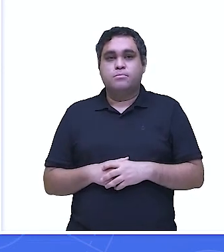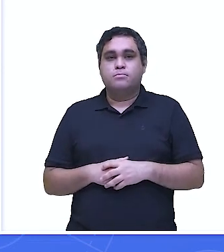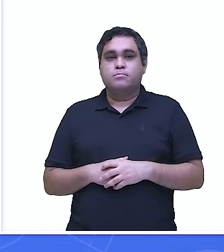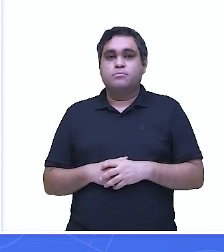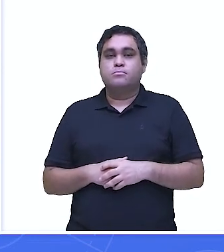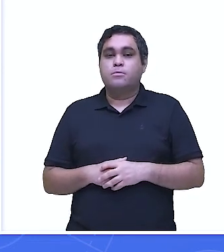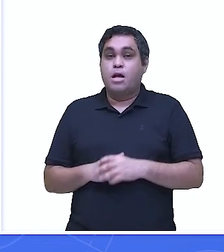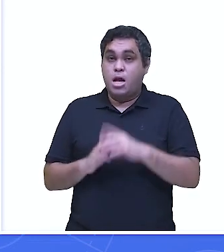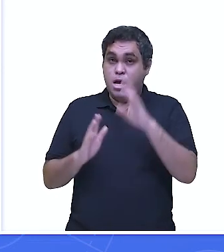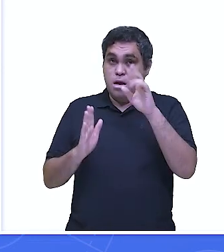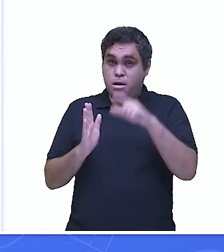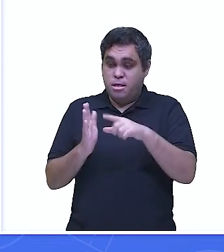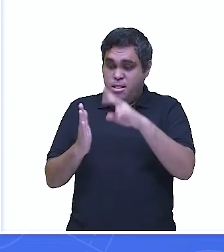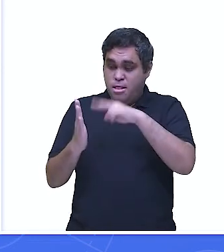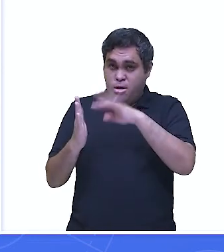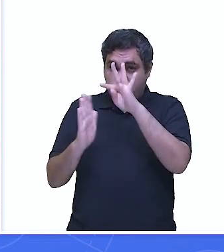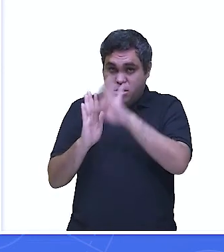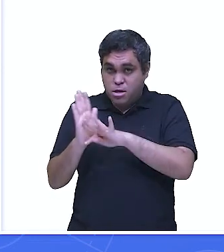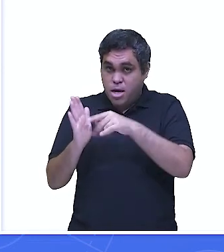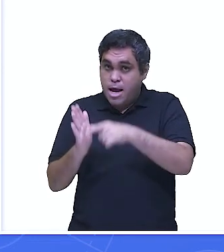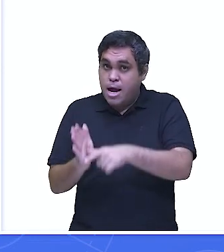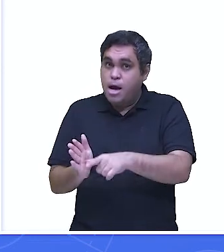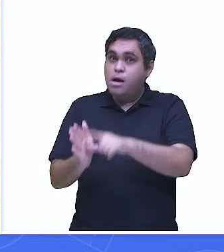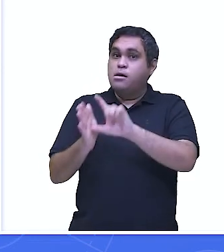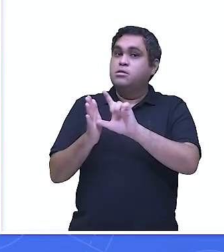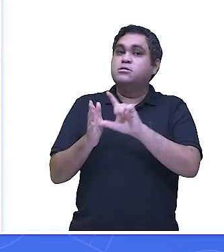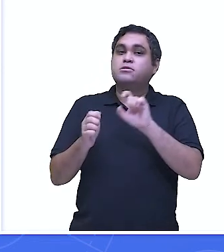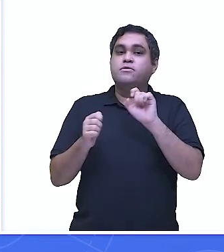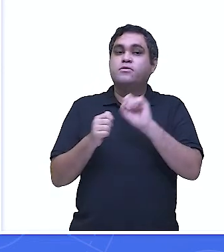de ler o texto, você vai, ó,